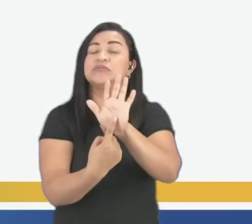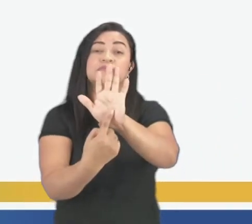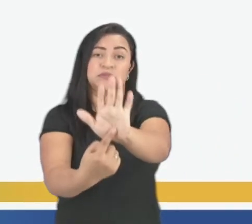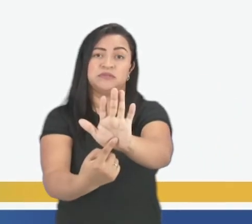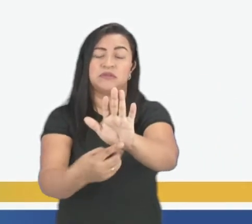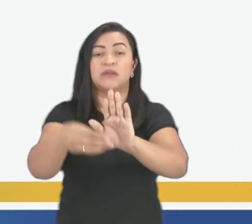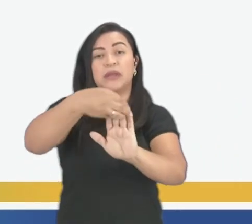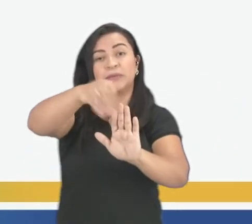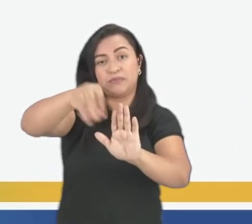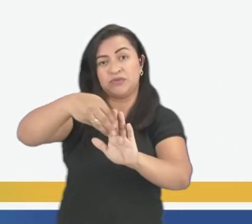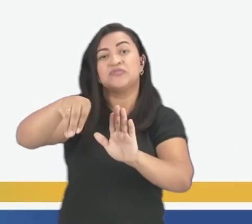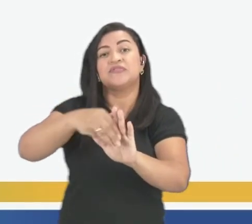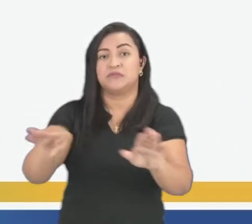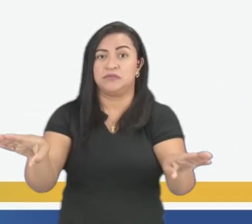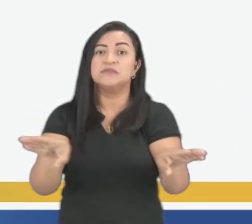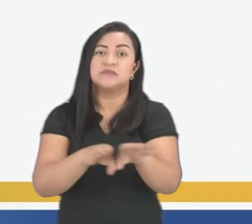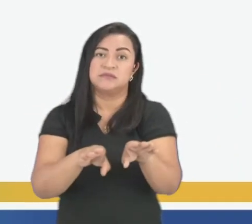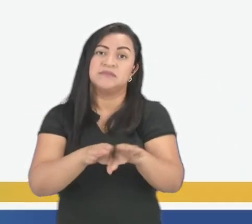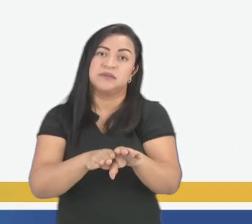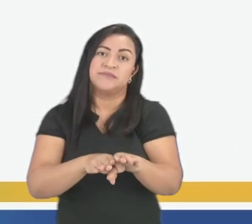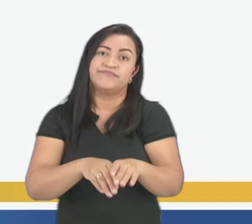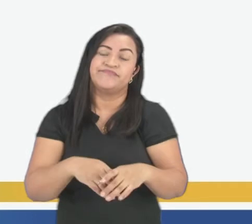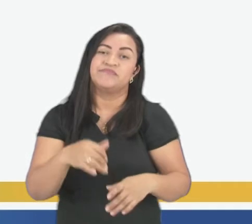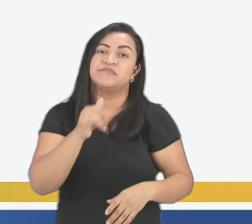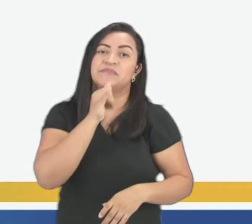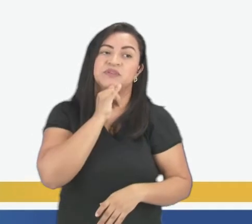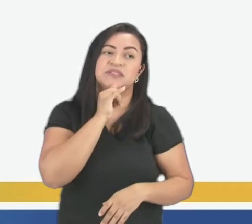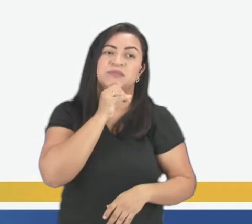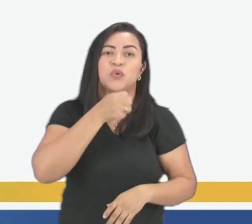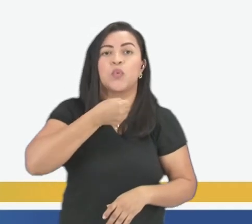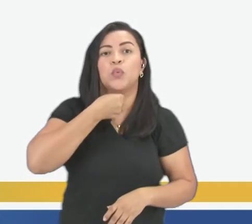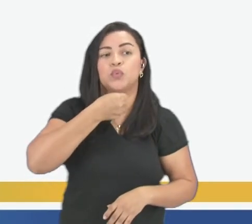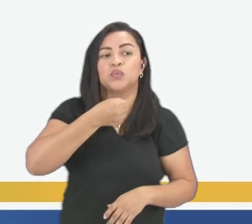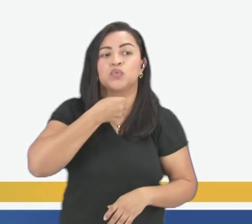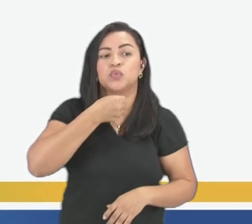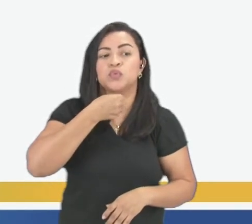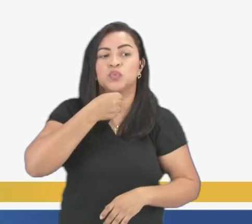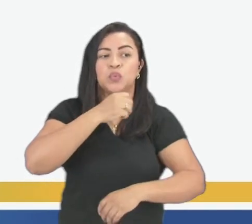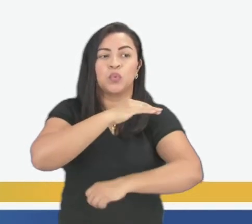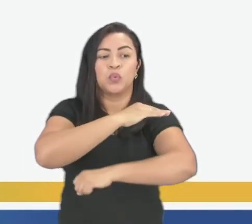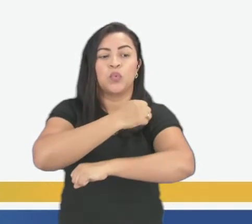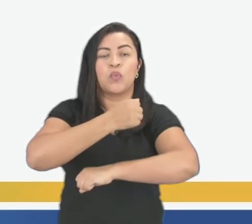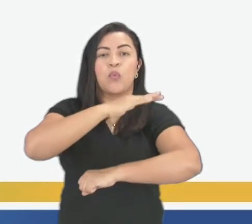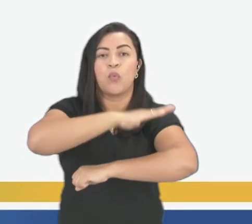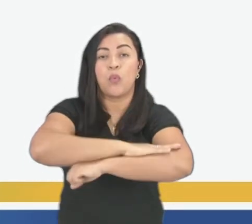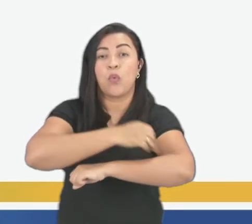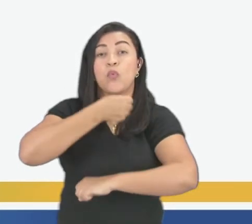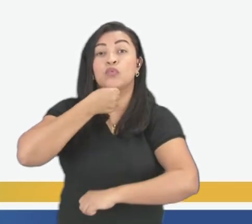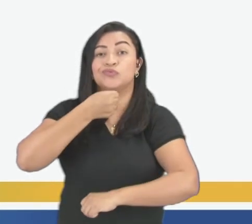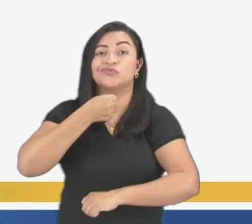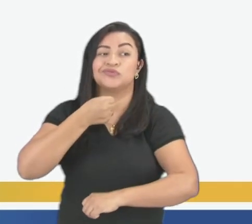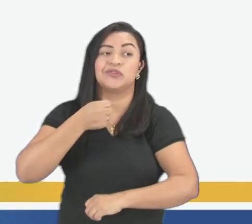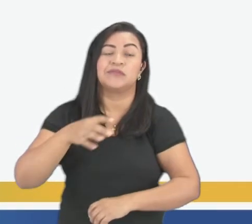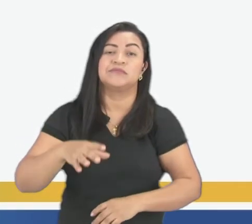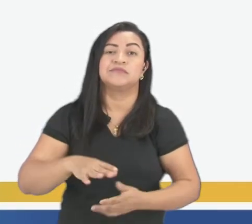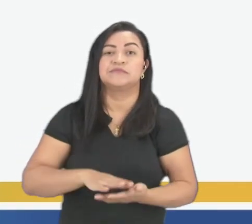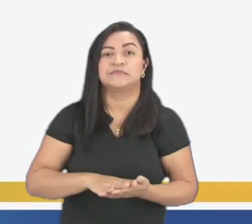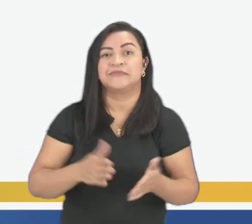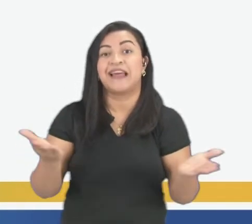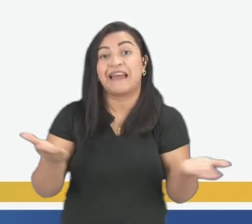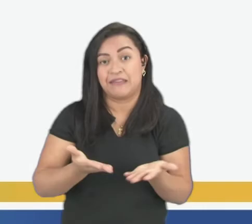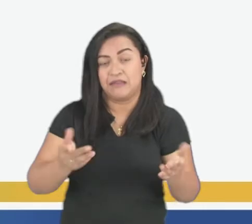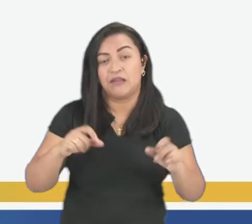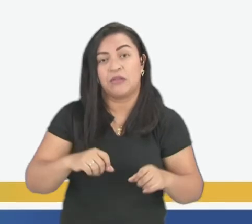fazendo com que isso, no caso do Gazeta Alerta, que é um jornal aqui local, ele coloca isso, né, de